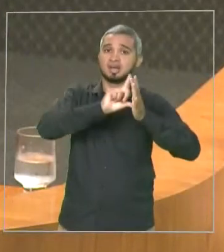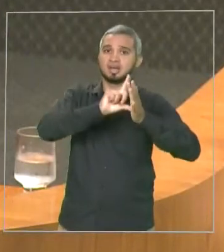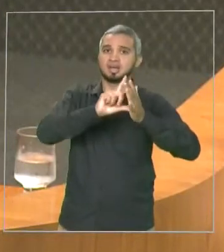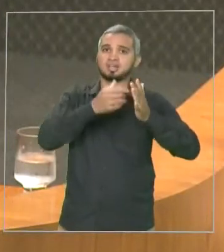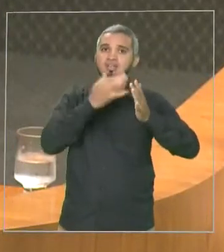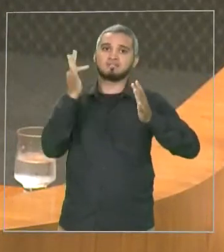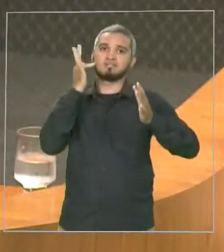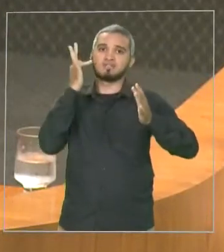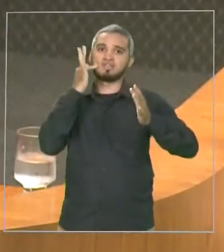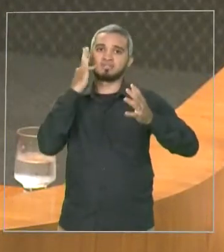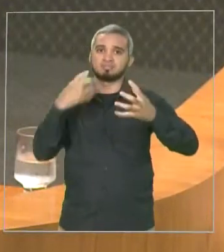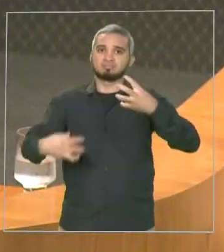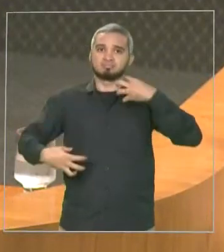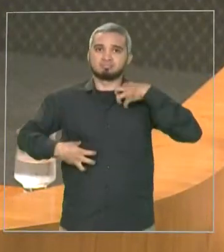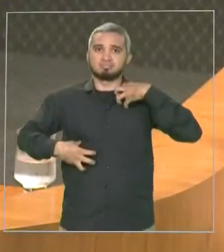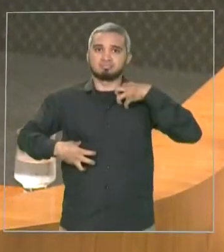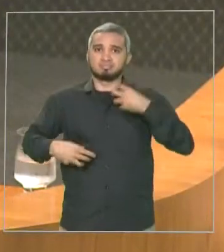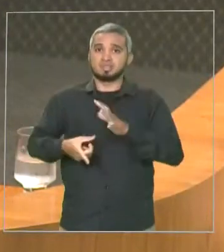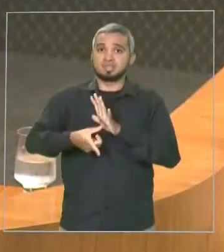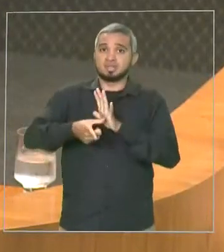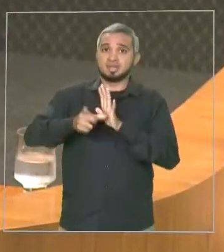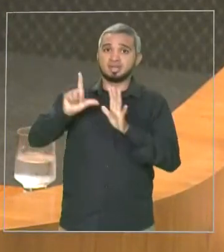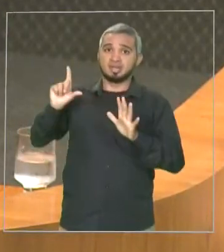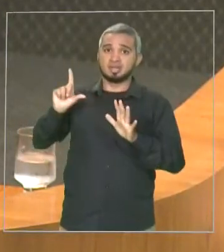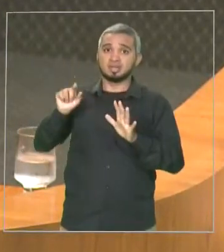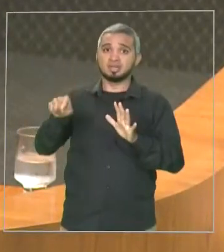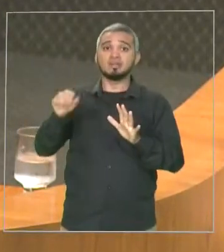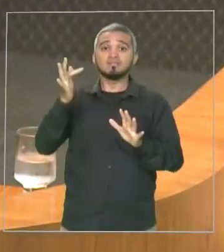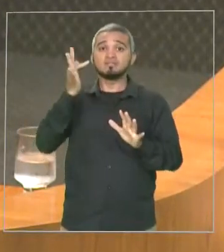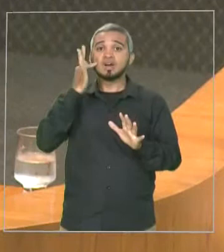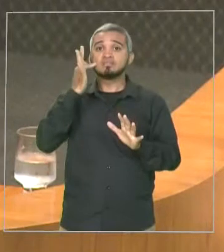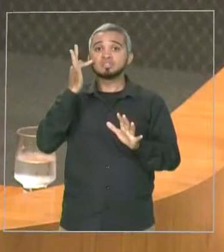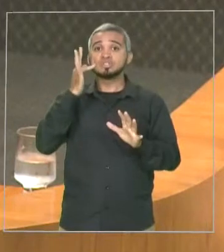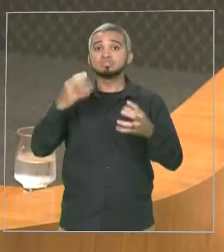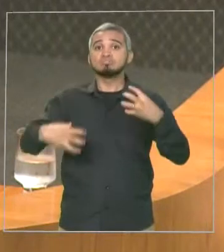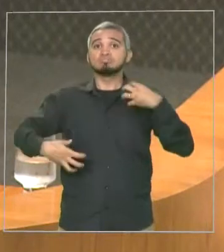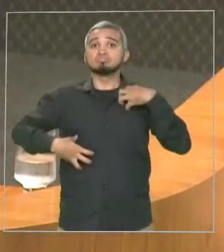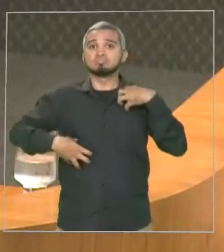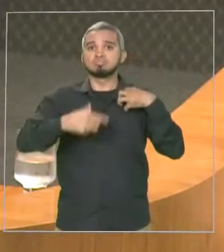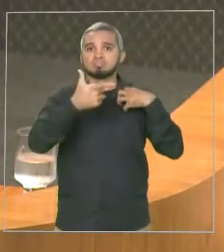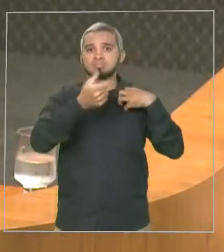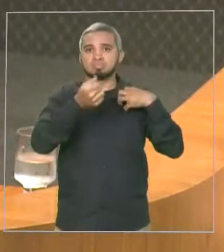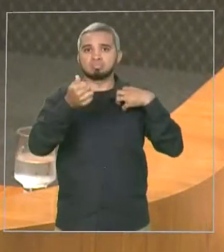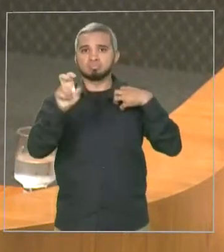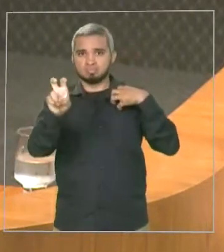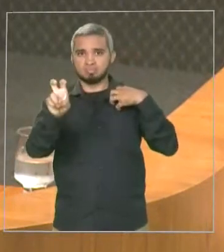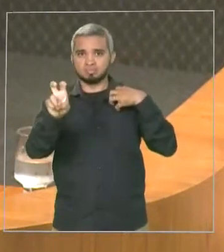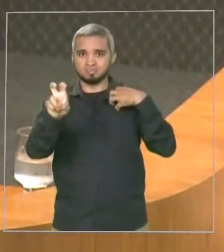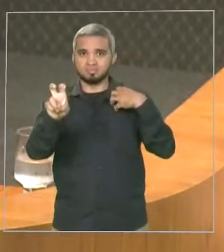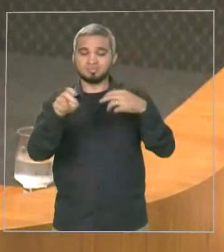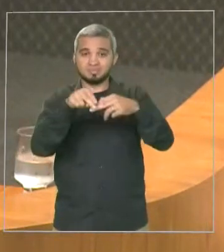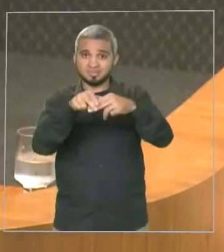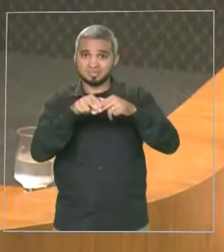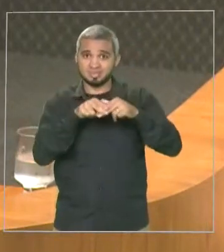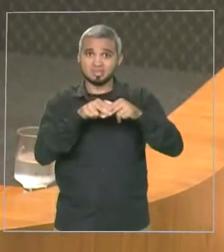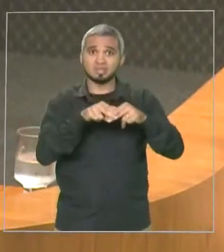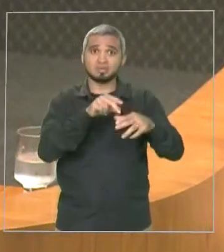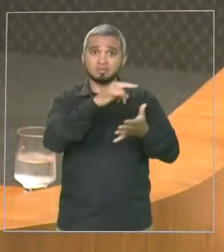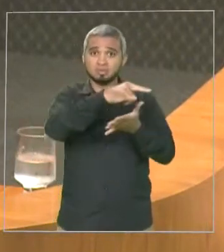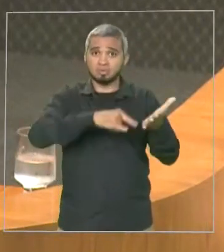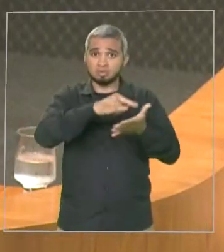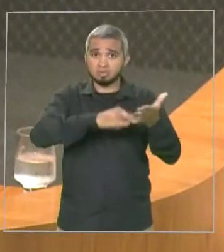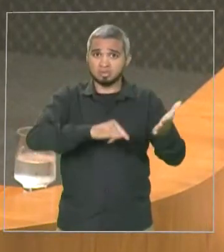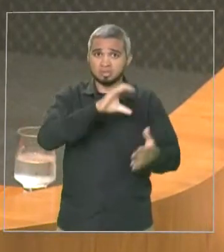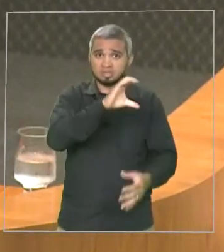já que ele assumiu em janeiro de 2015. A cláusula 4ª do contrato social altera a denominação social para Ágora